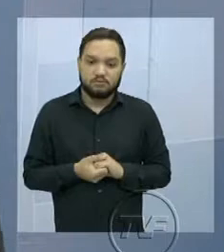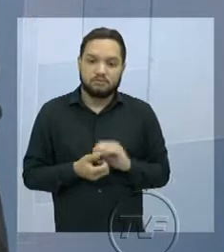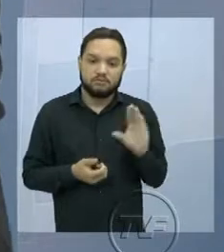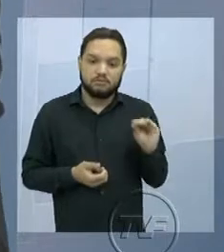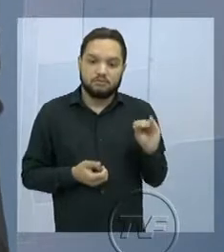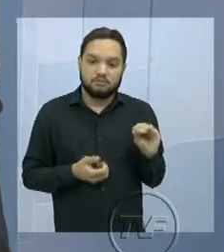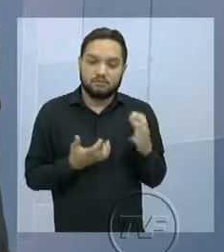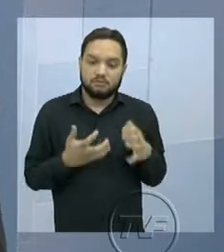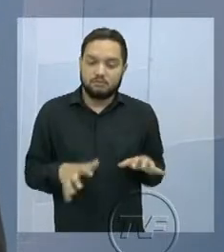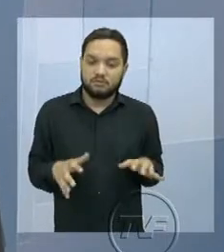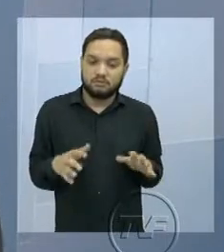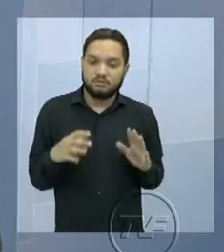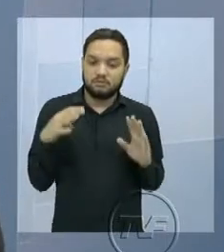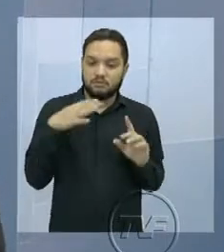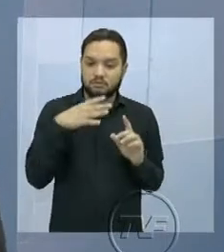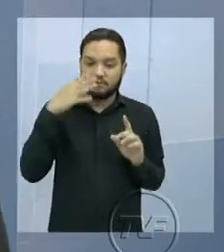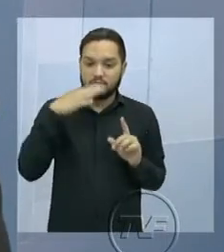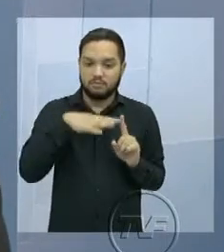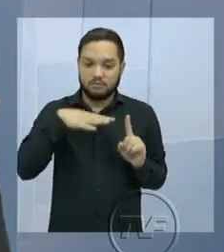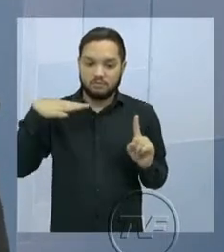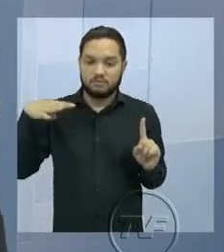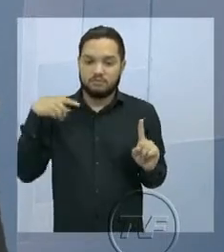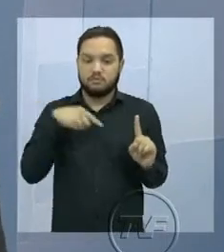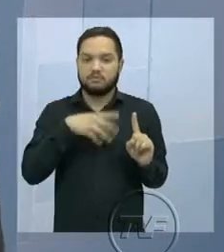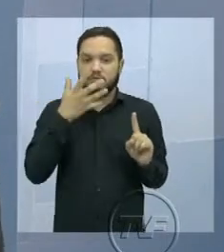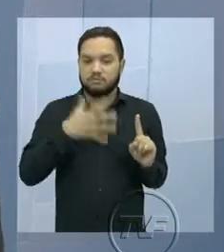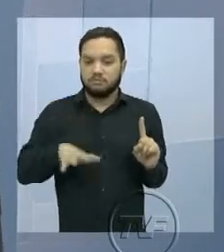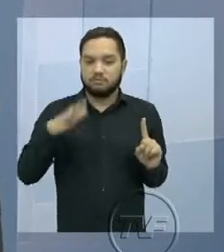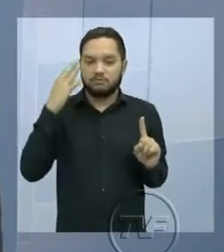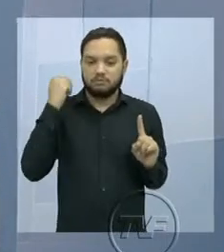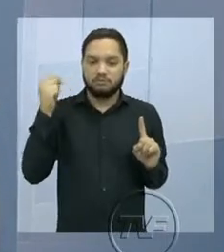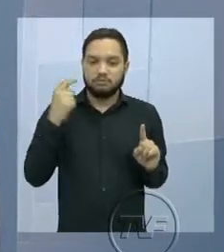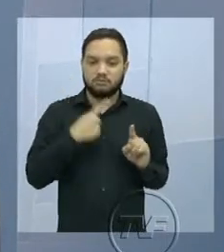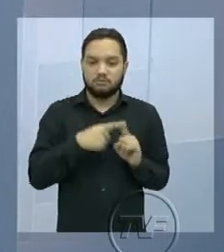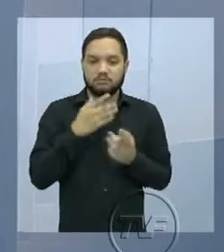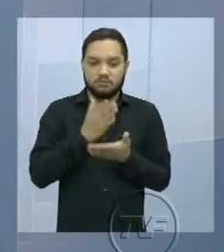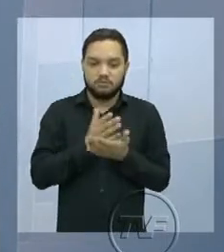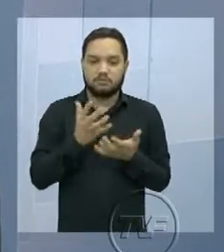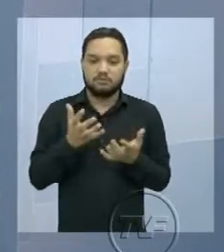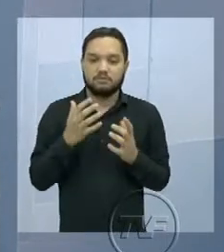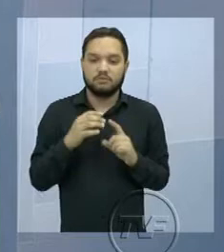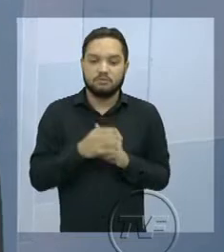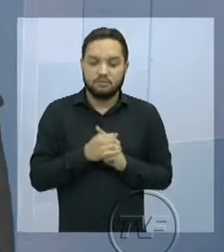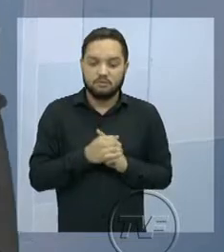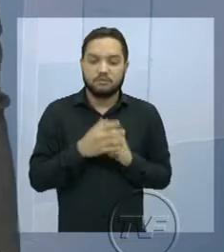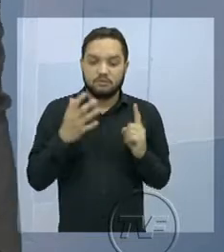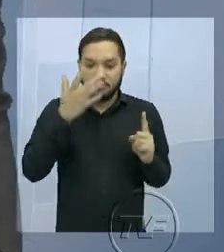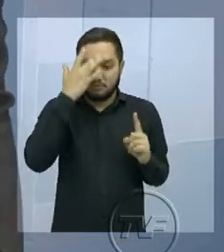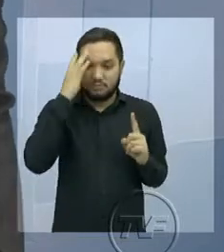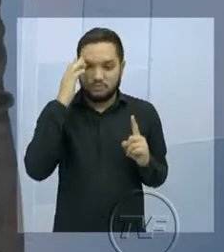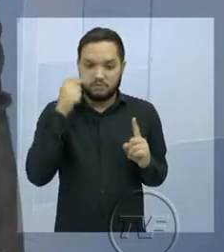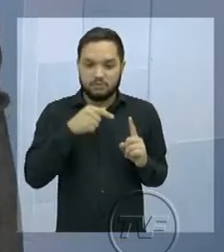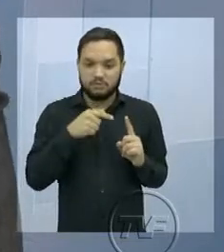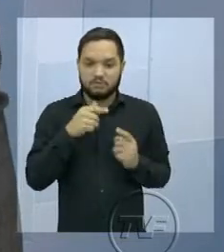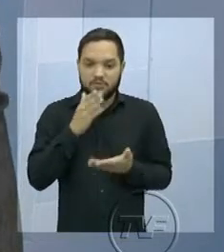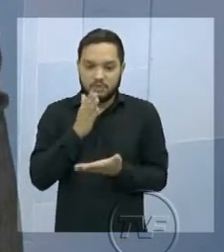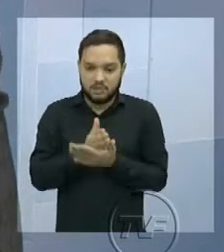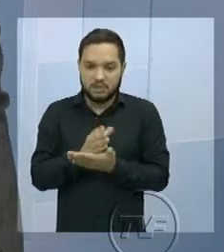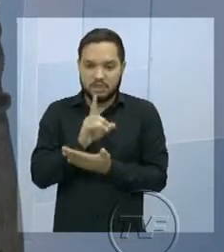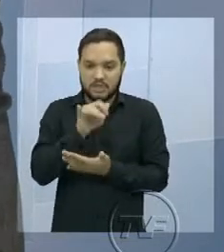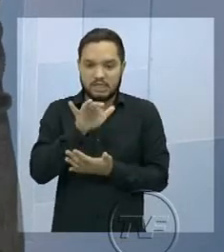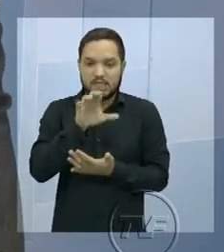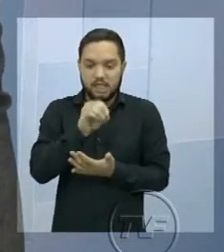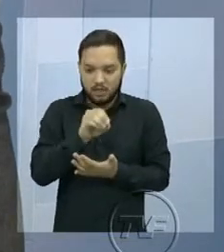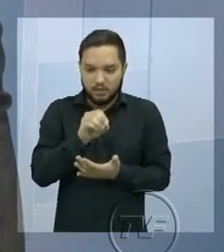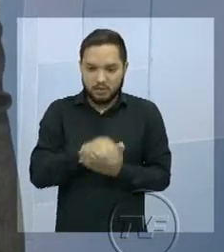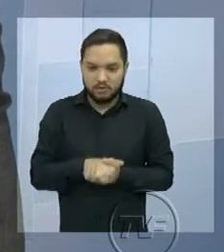não quer ser identificado mais como um político de centro-esquerda, não. Eu acho que ele quer ser identificado como um político de centro.